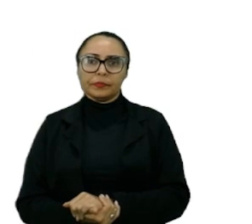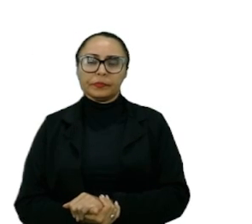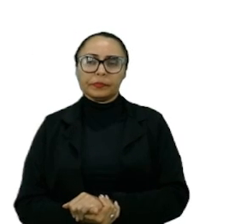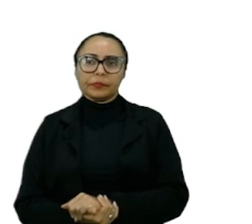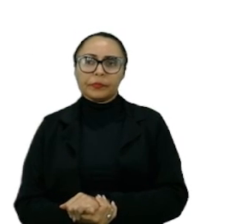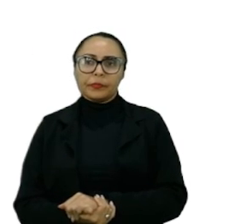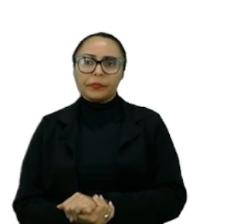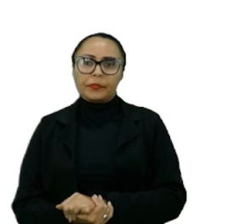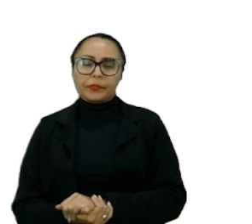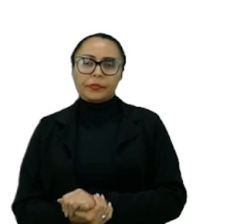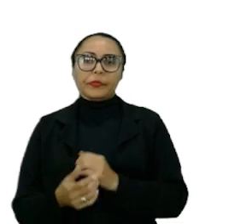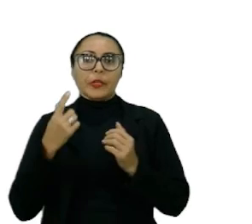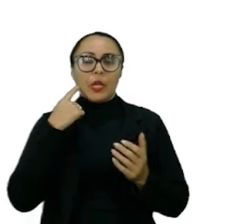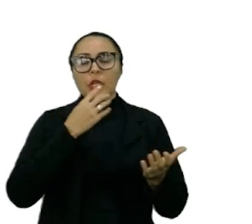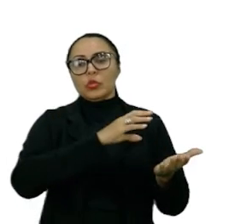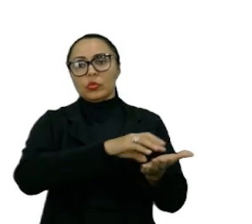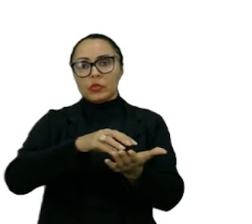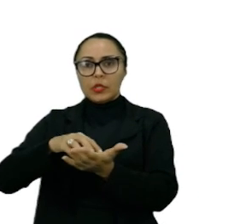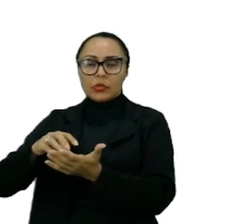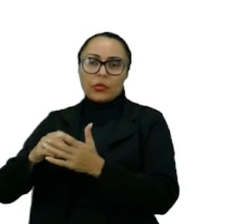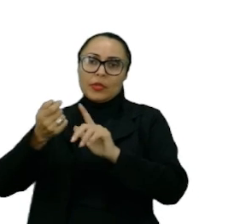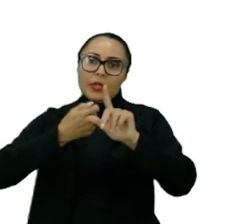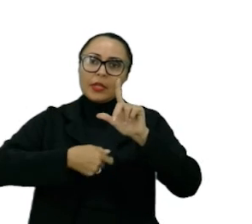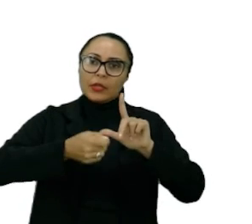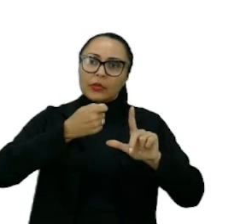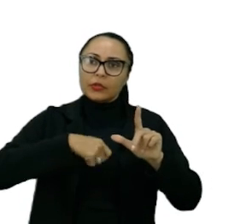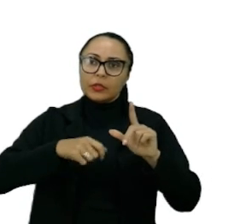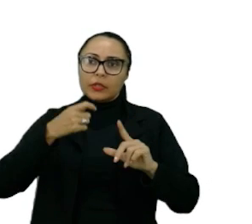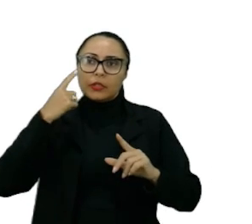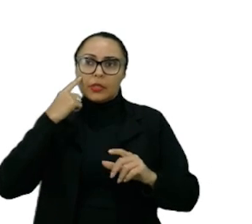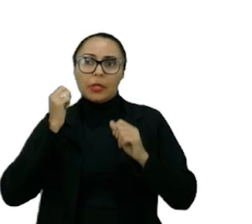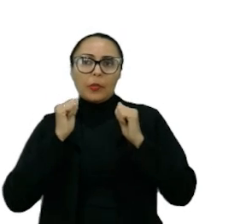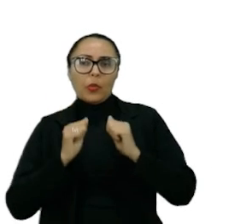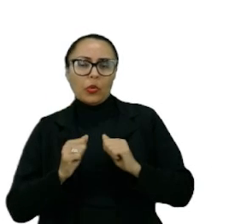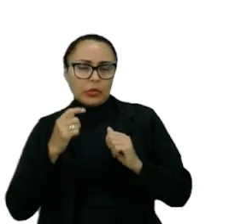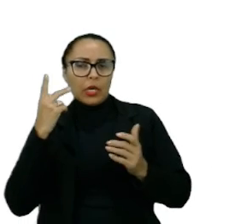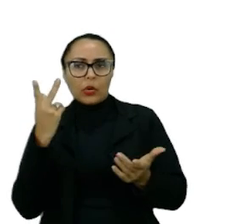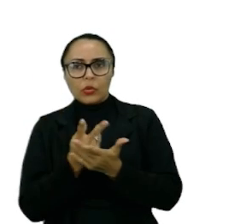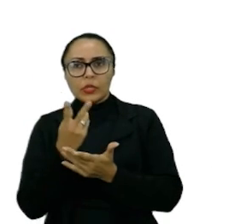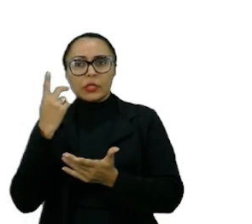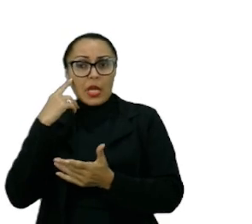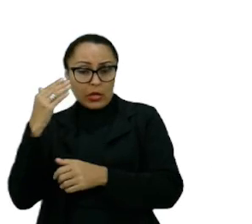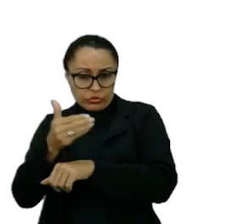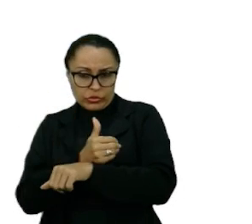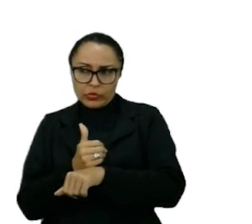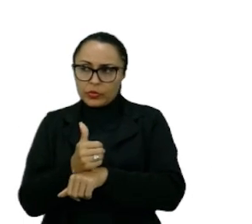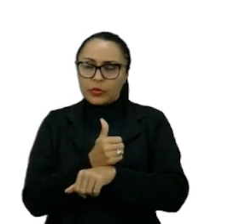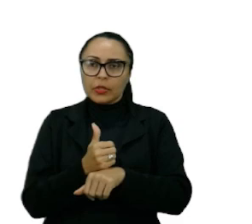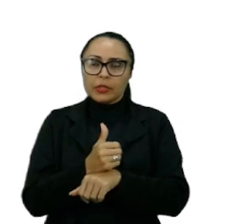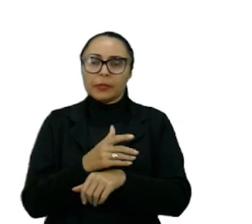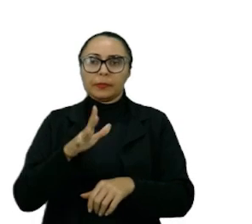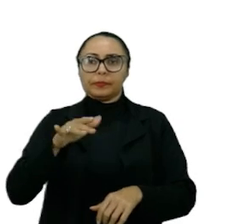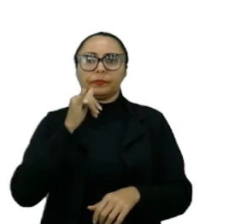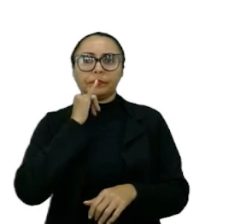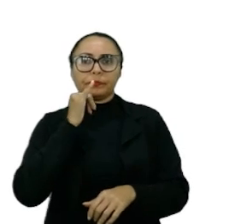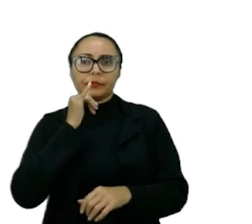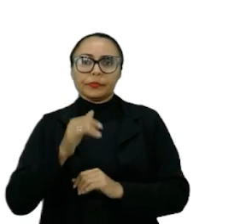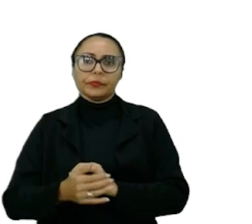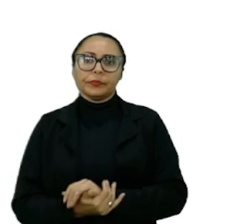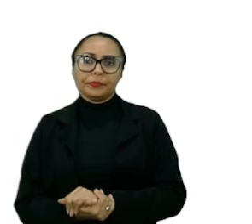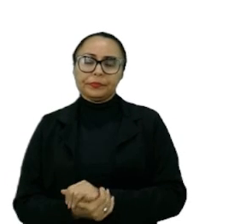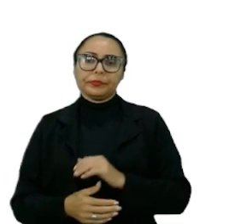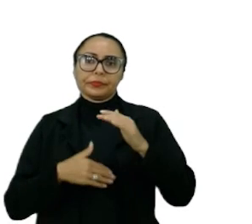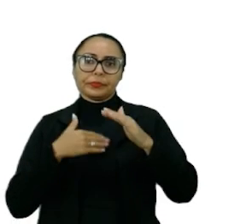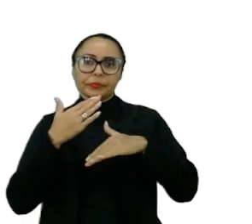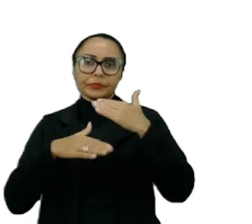da logística, onde pode ocorrer desvio de qualidade, por exemplo, no processo de